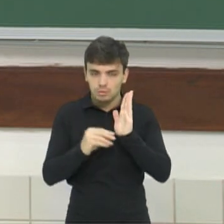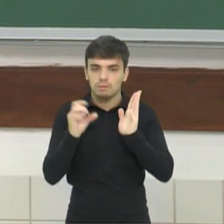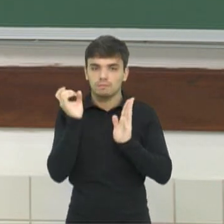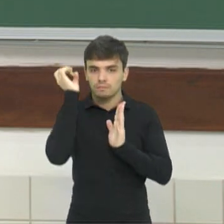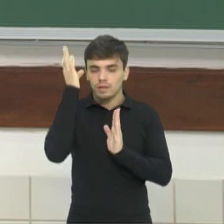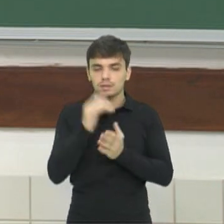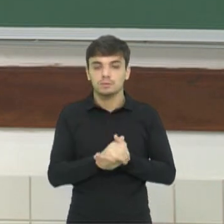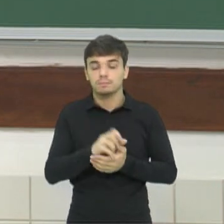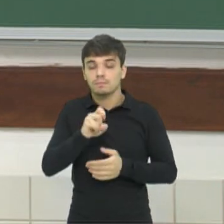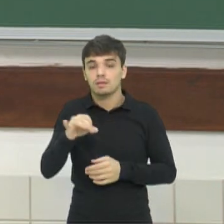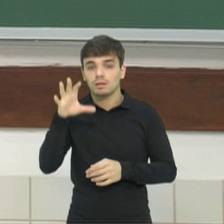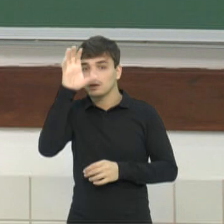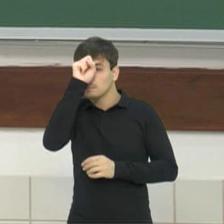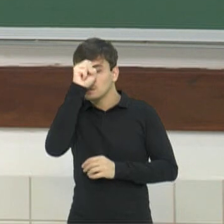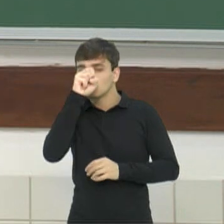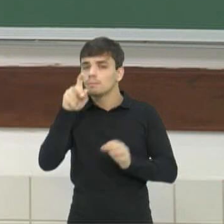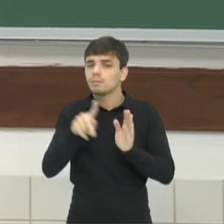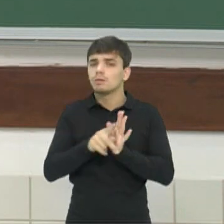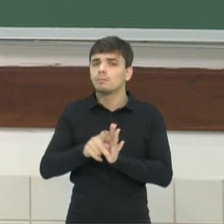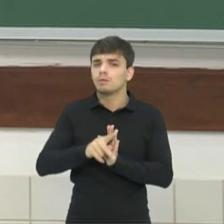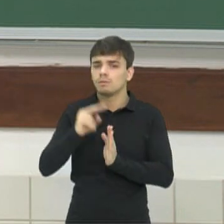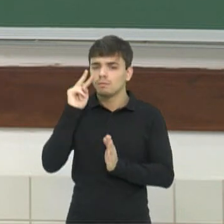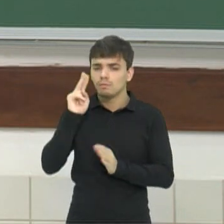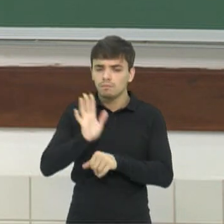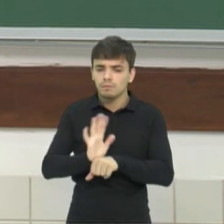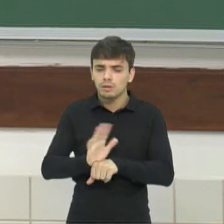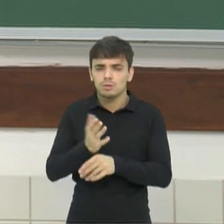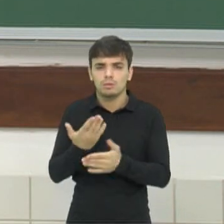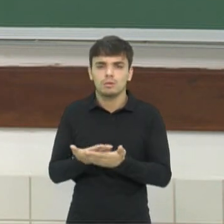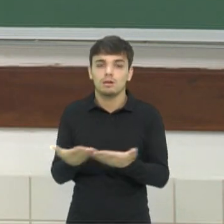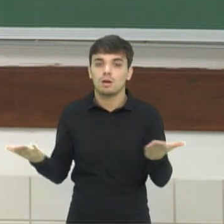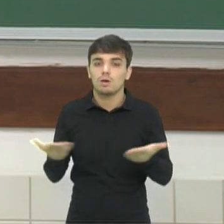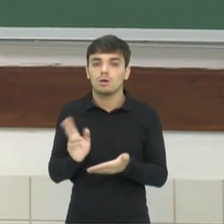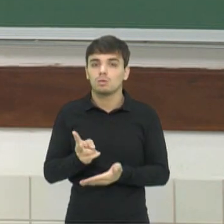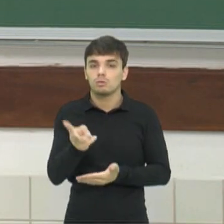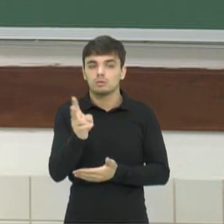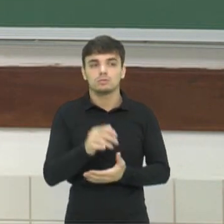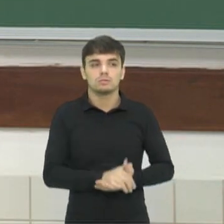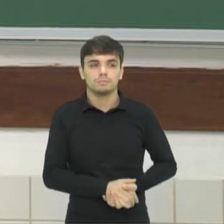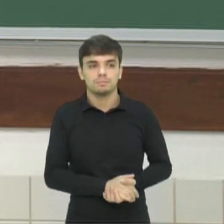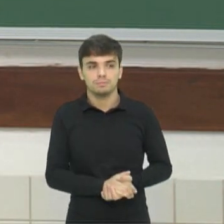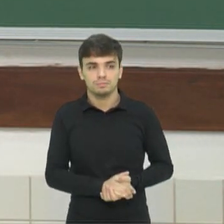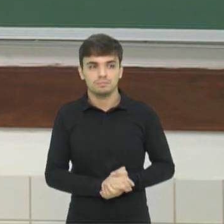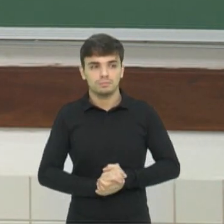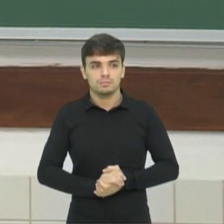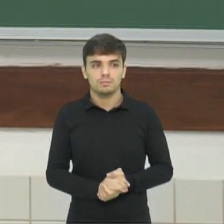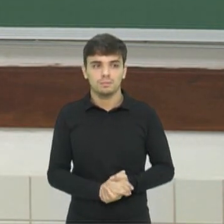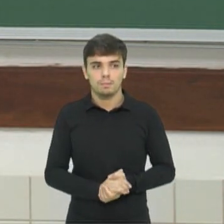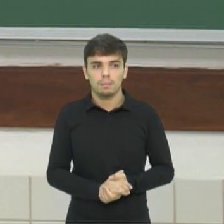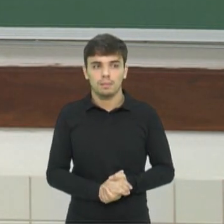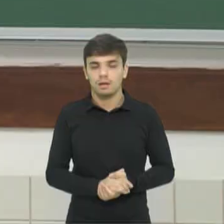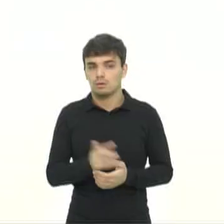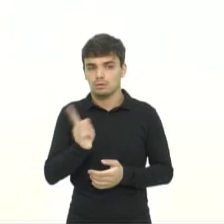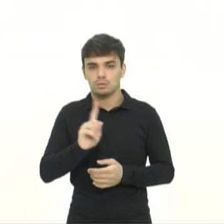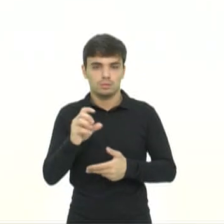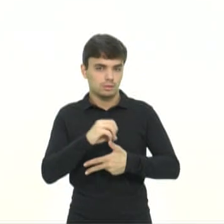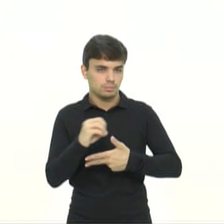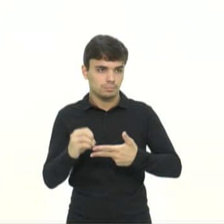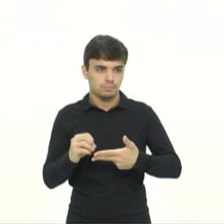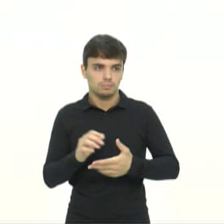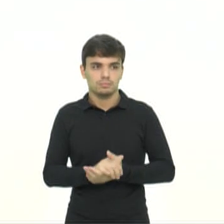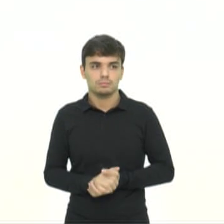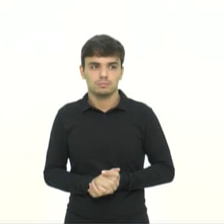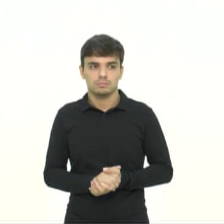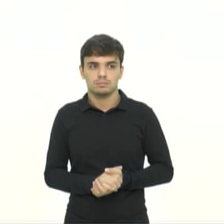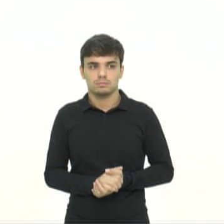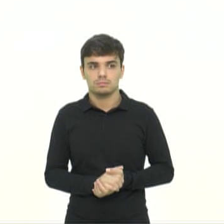está aprendendo só de ver a videoaula e de responder ali. Continuando aqui, gente, mais um exercício. Agora não é mais do Enem. A